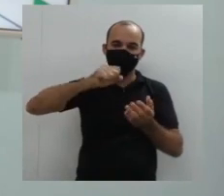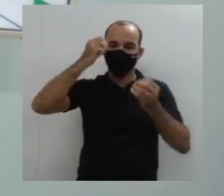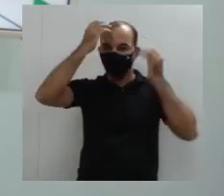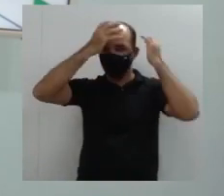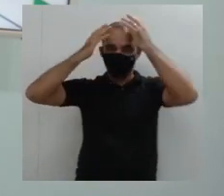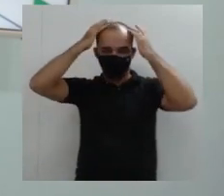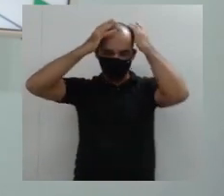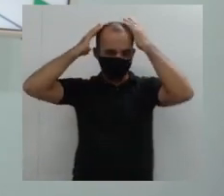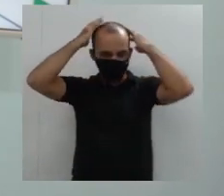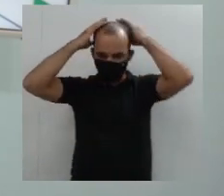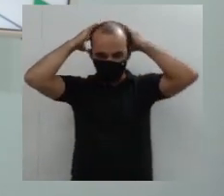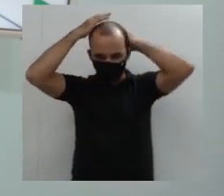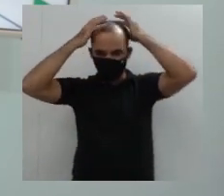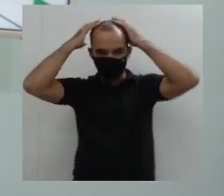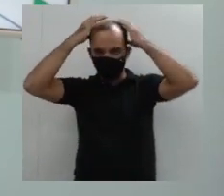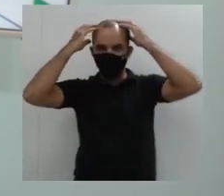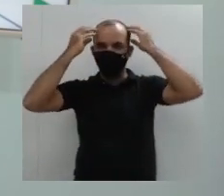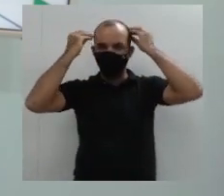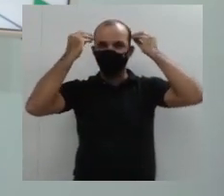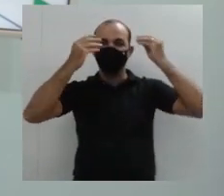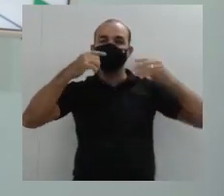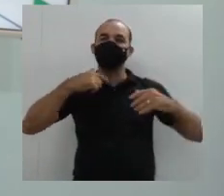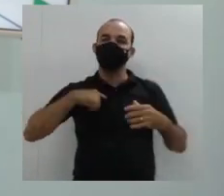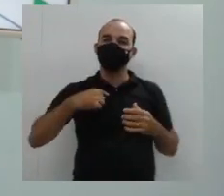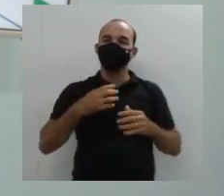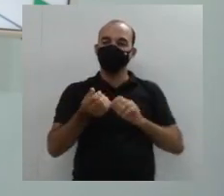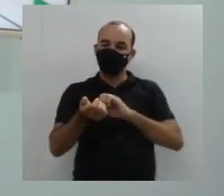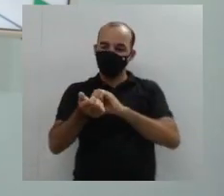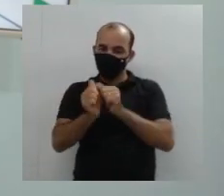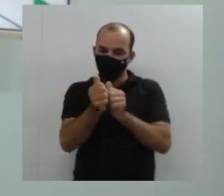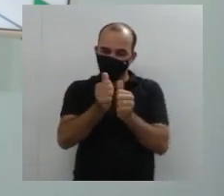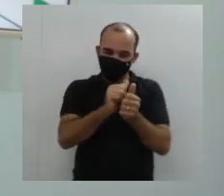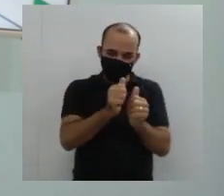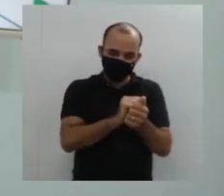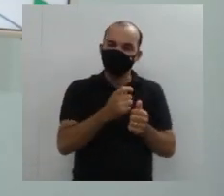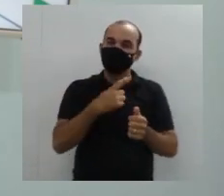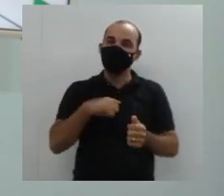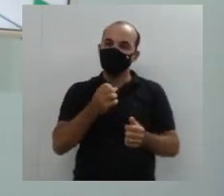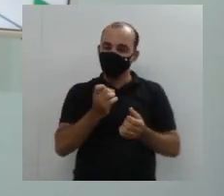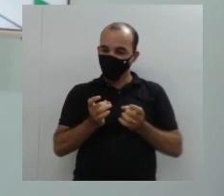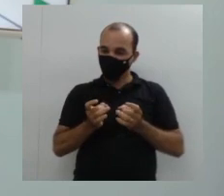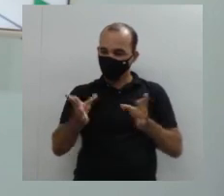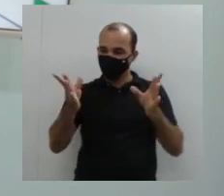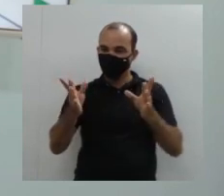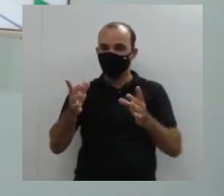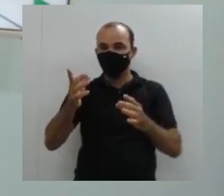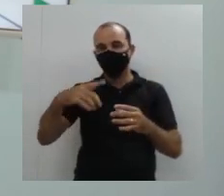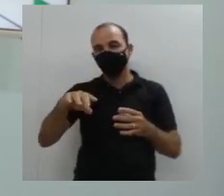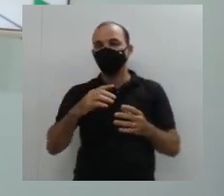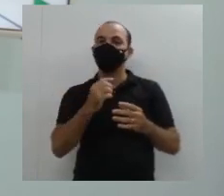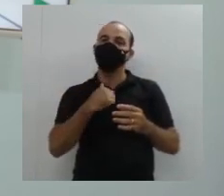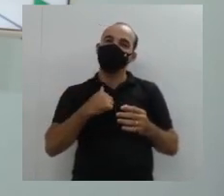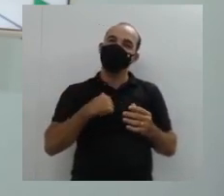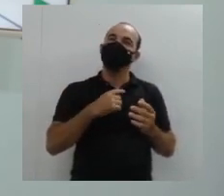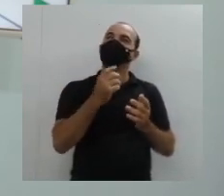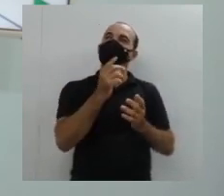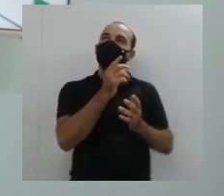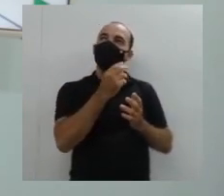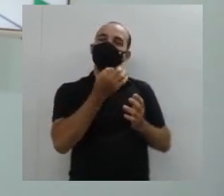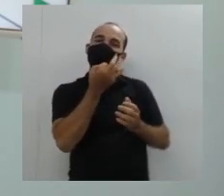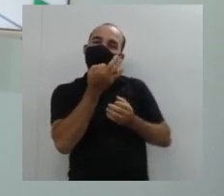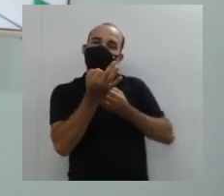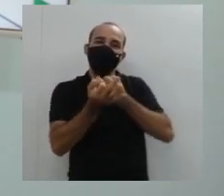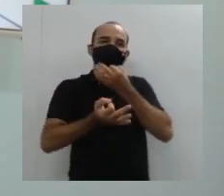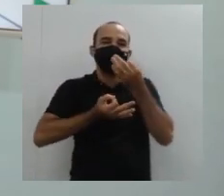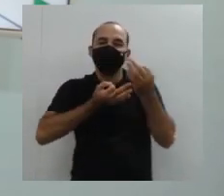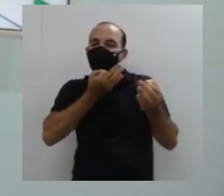comunicação, para justamente mostrar, convencer as pessoas a comprarem aquele